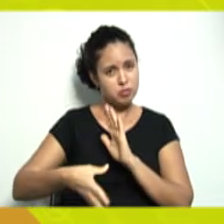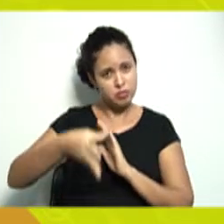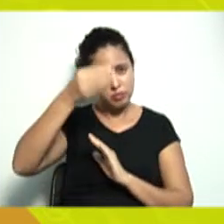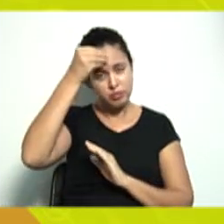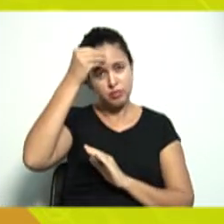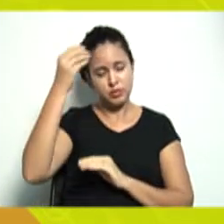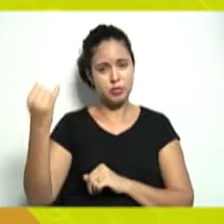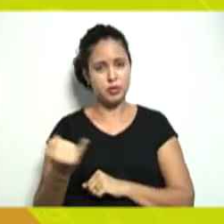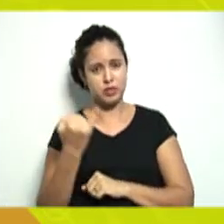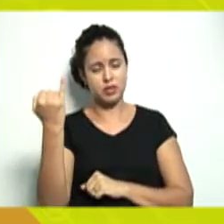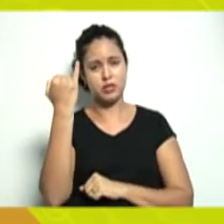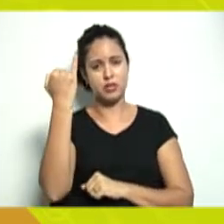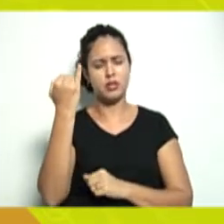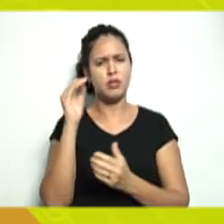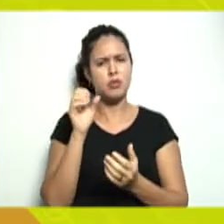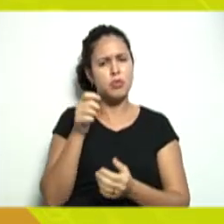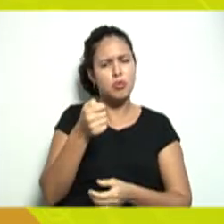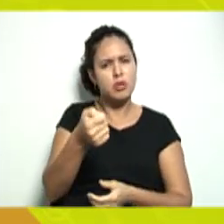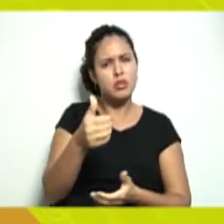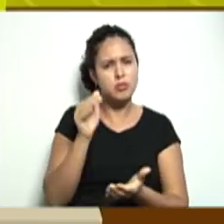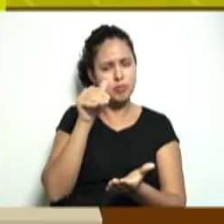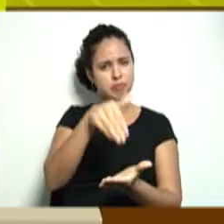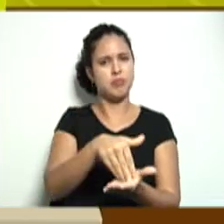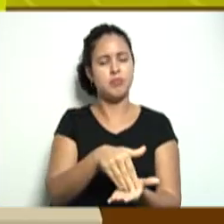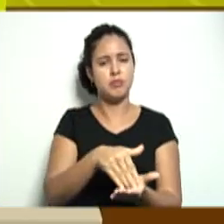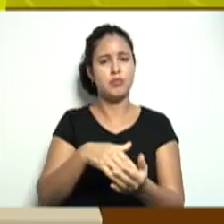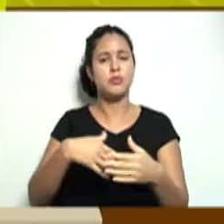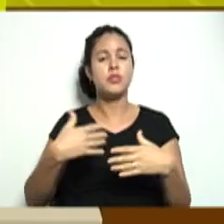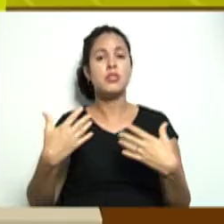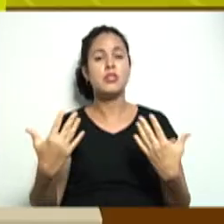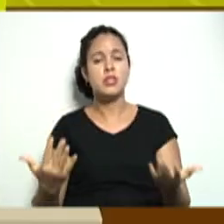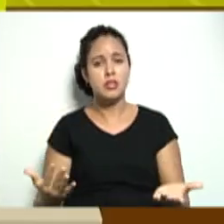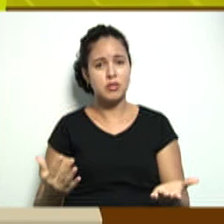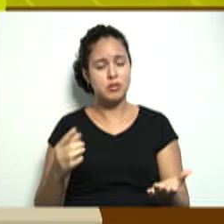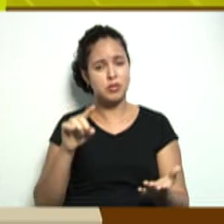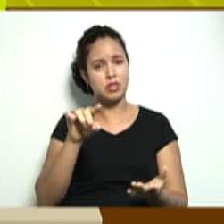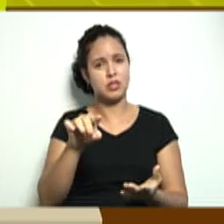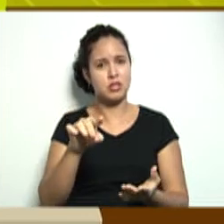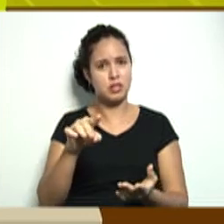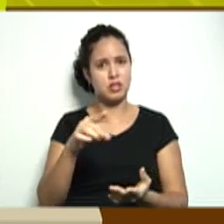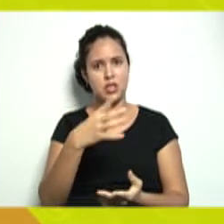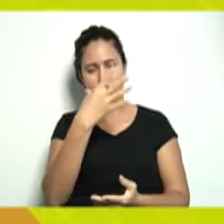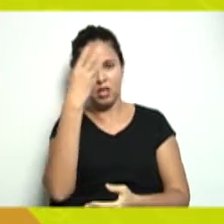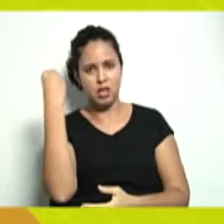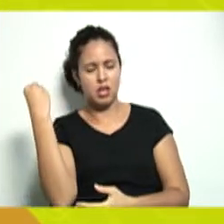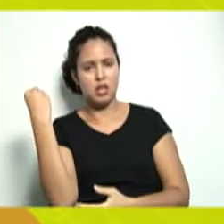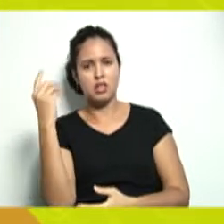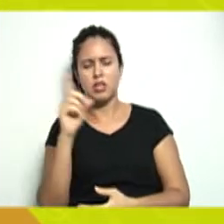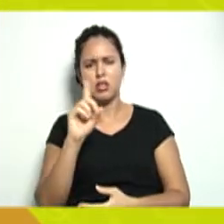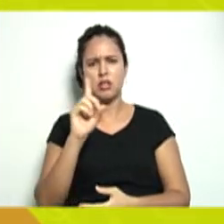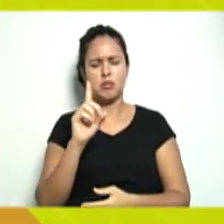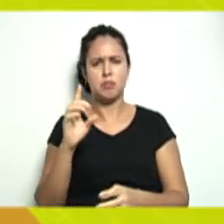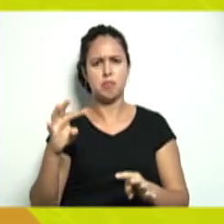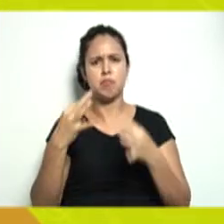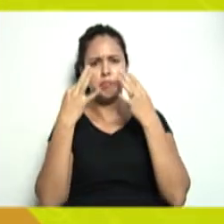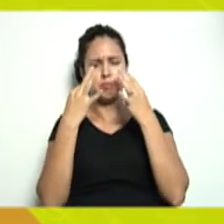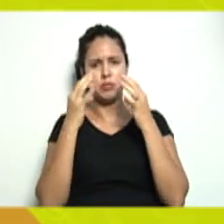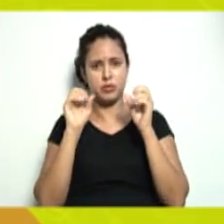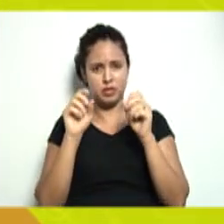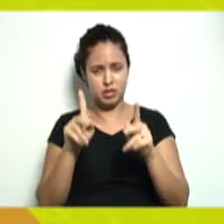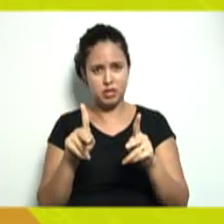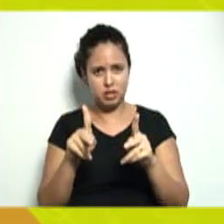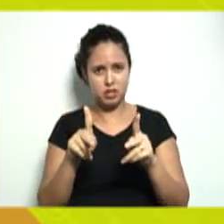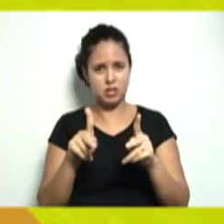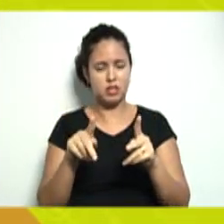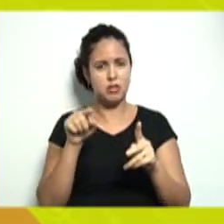conteúdos. Nossa aula já está quase no final. Mas isso não quer dizer que vocês vão relaxar. Continue ligadinhos aí e